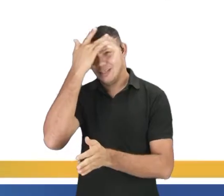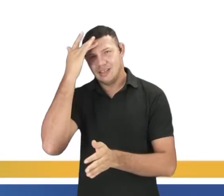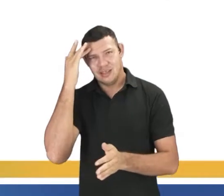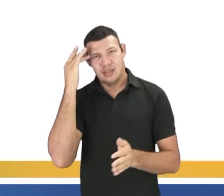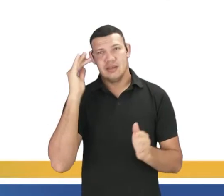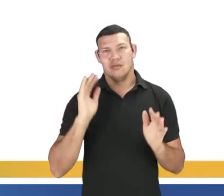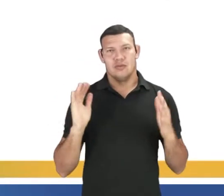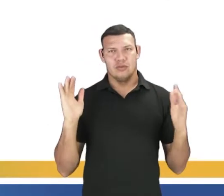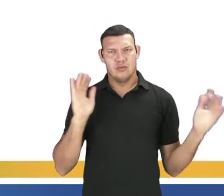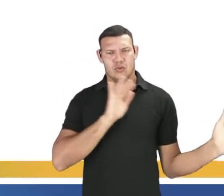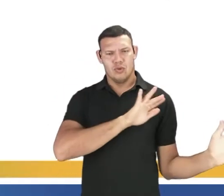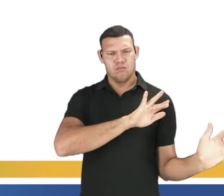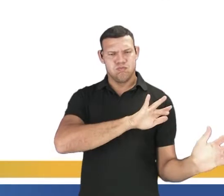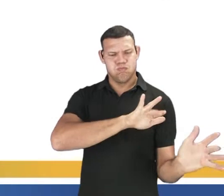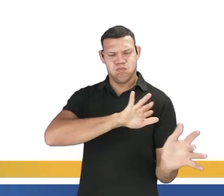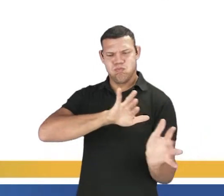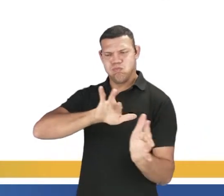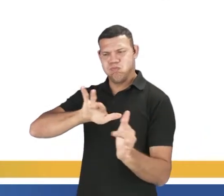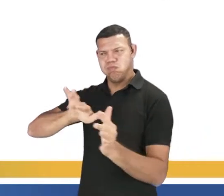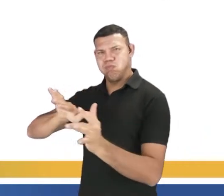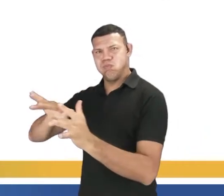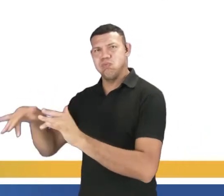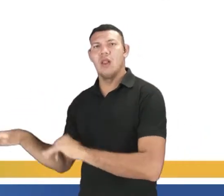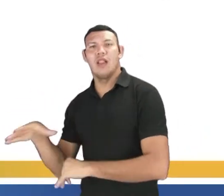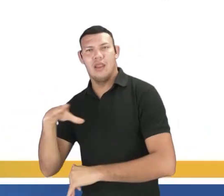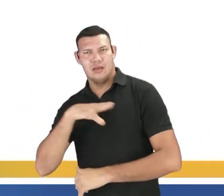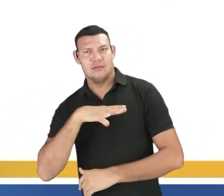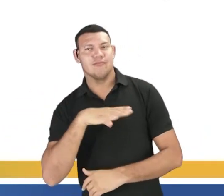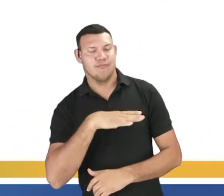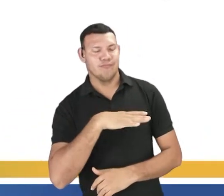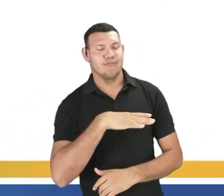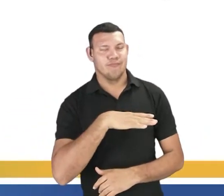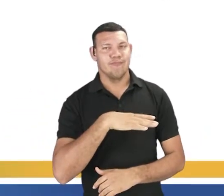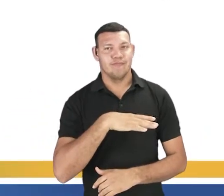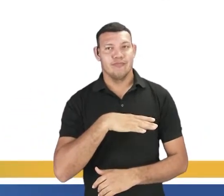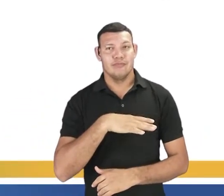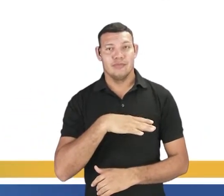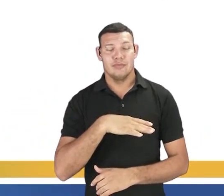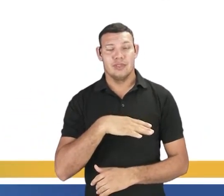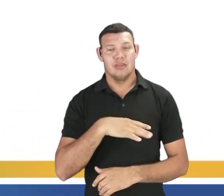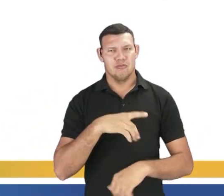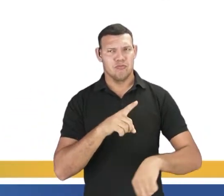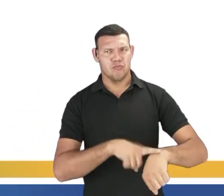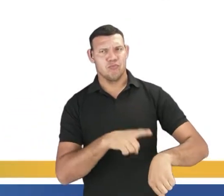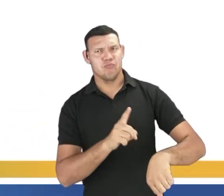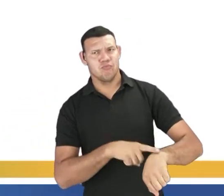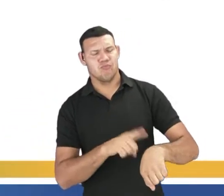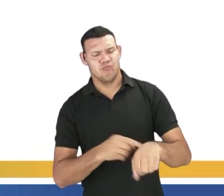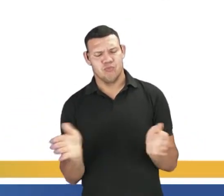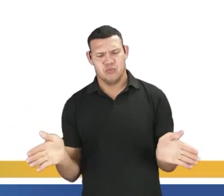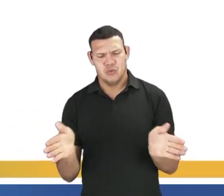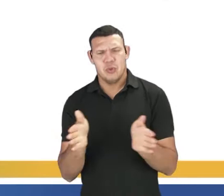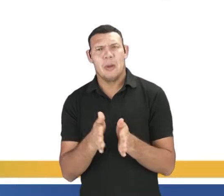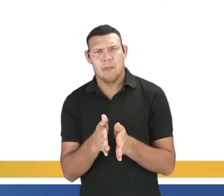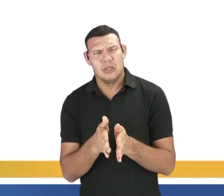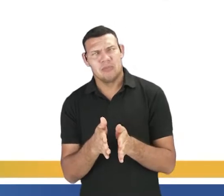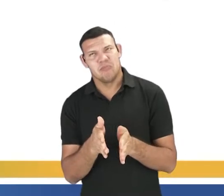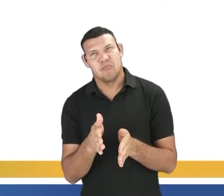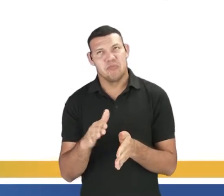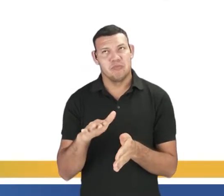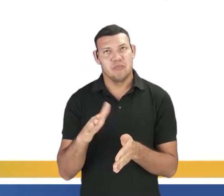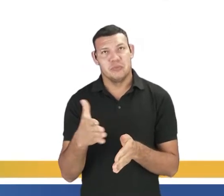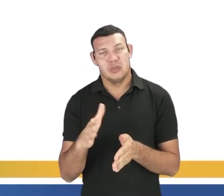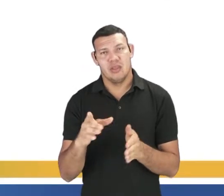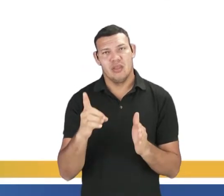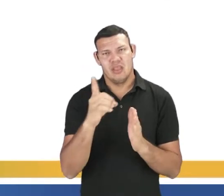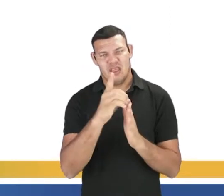da população do campo para as cidades. Fenômeno esse que costuma ocorrer em um período de tempo considerado curto, como o prazo de algumas